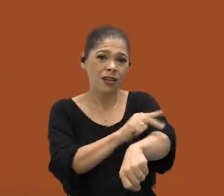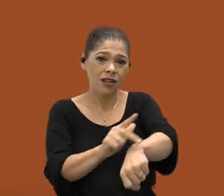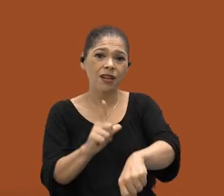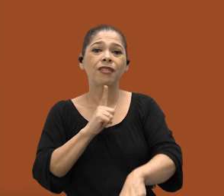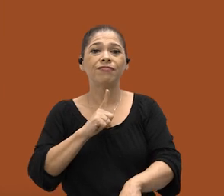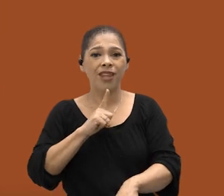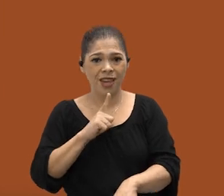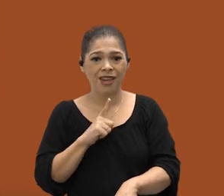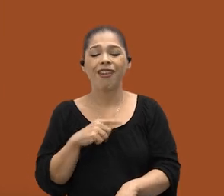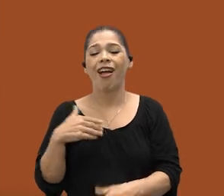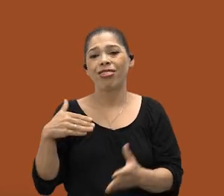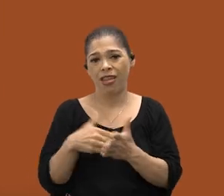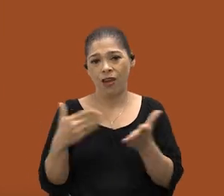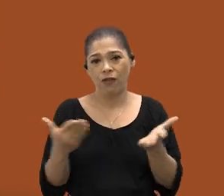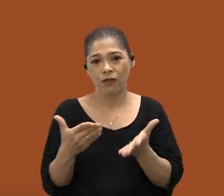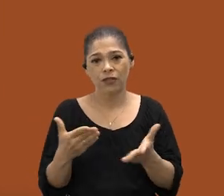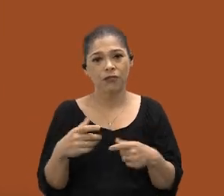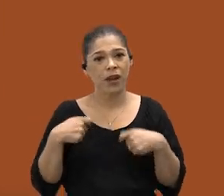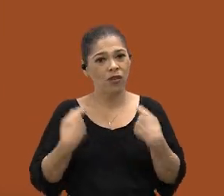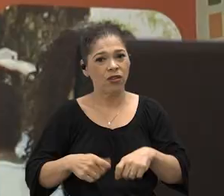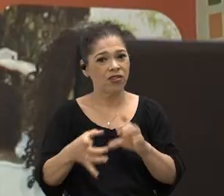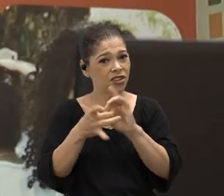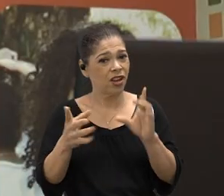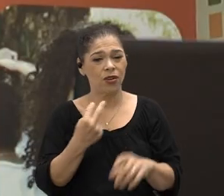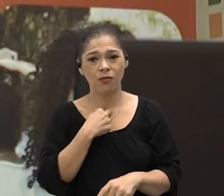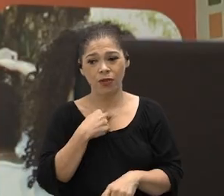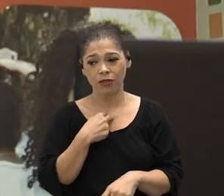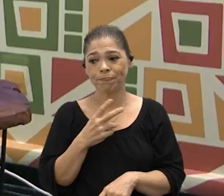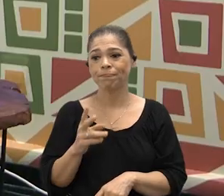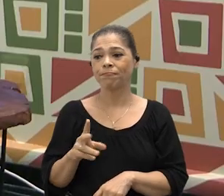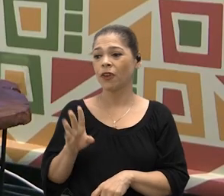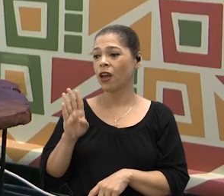estão vencendo mas nós não vamos deixar